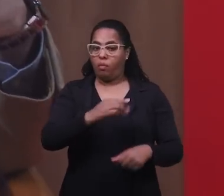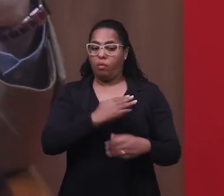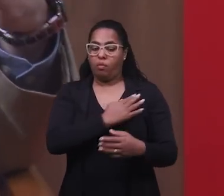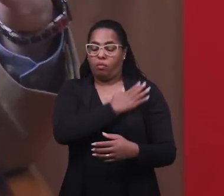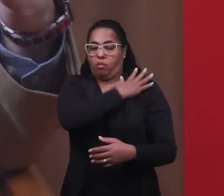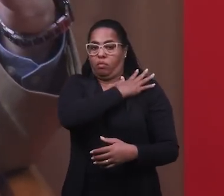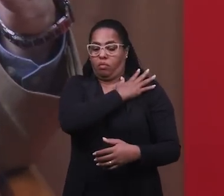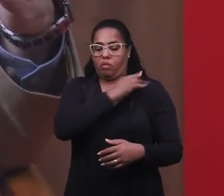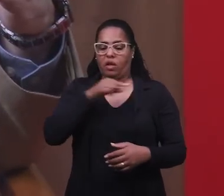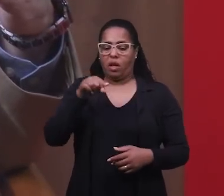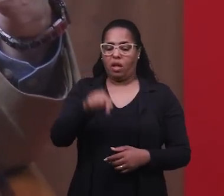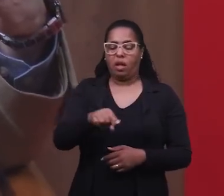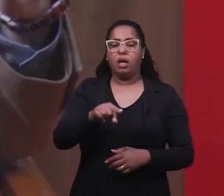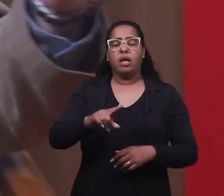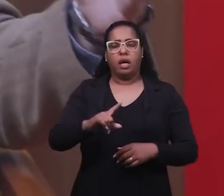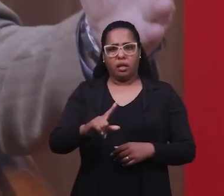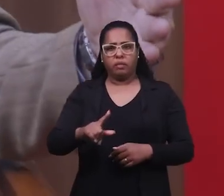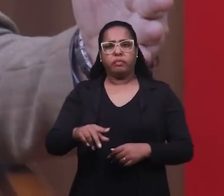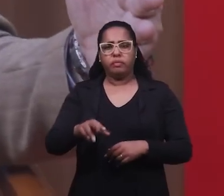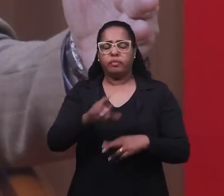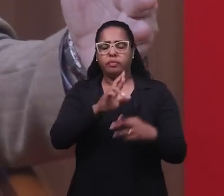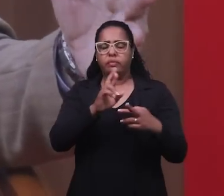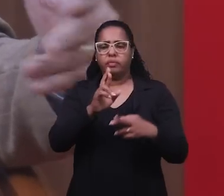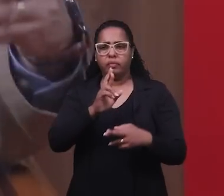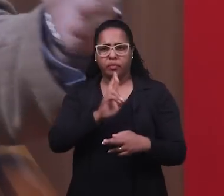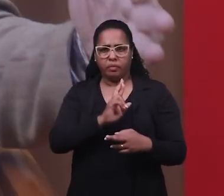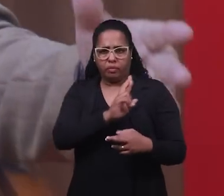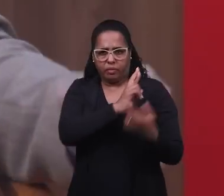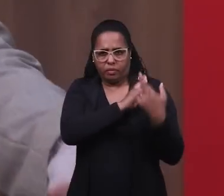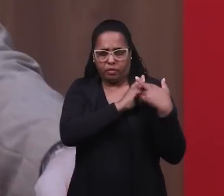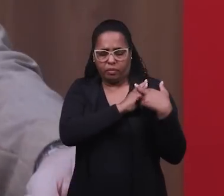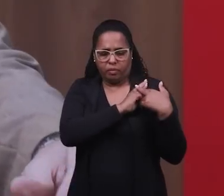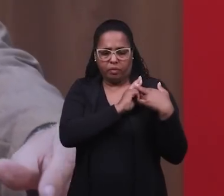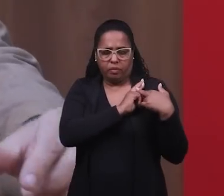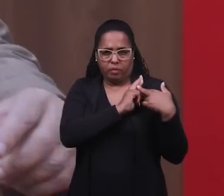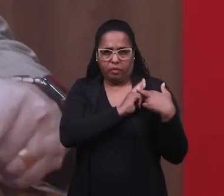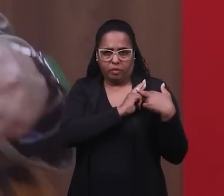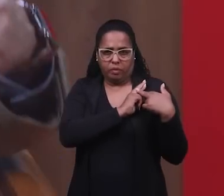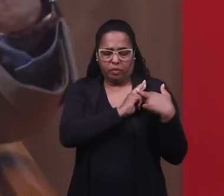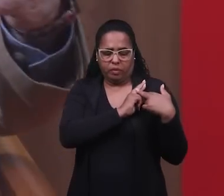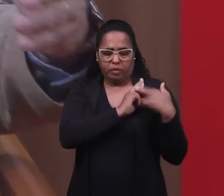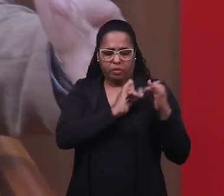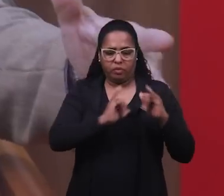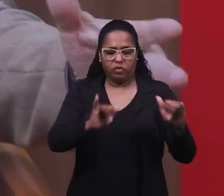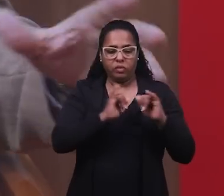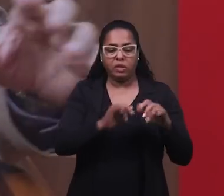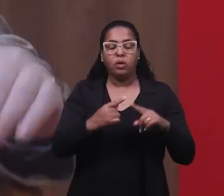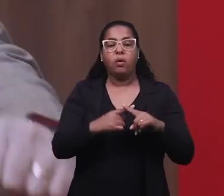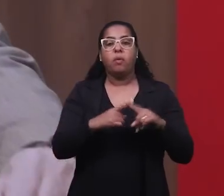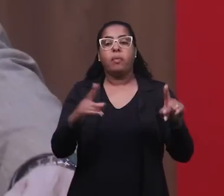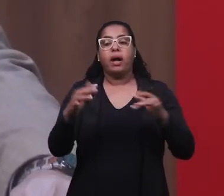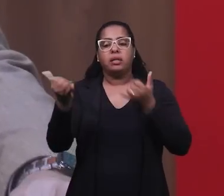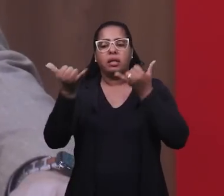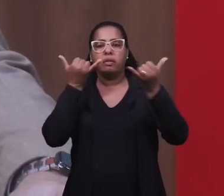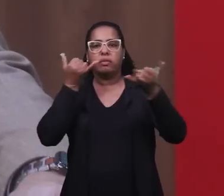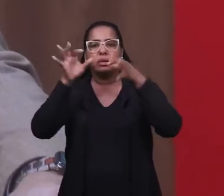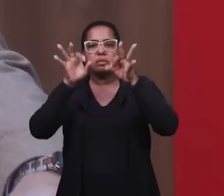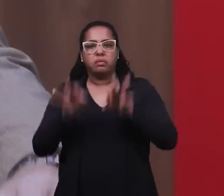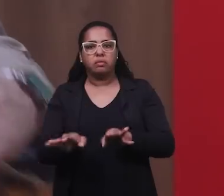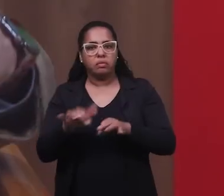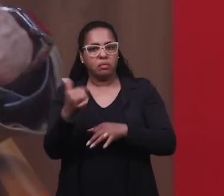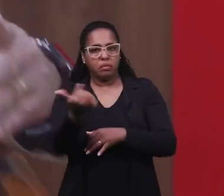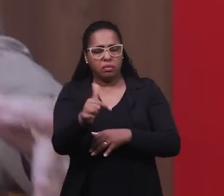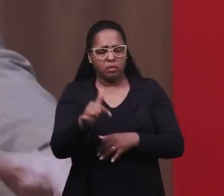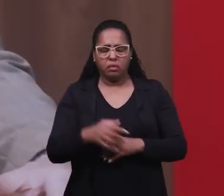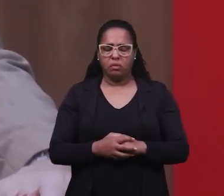missão, a responsabilidade de dar informação, mas não tinham a informação, não tinham a revelação na nossa linguagem.